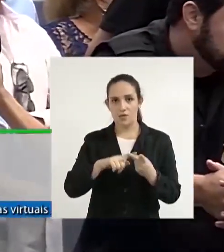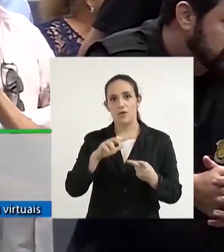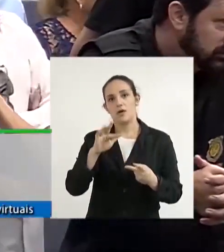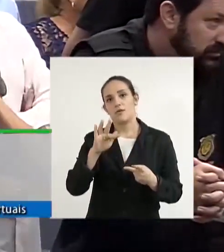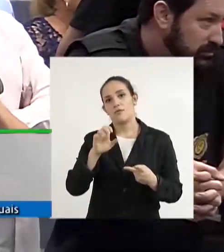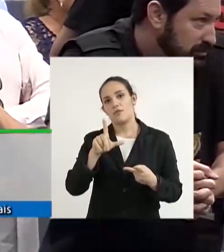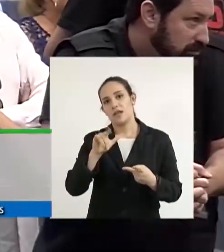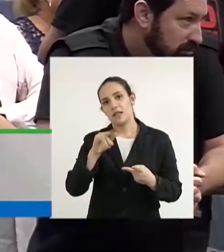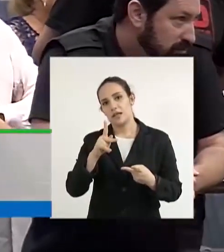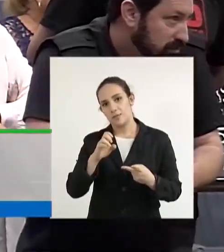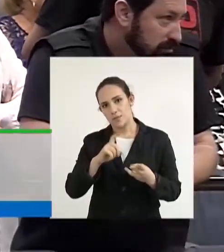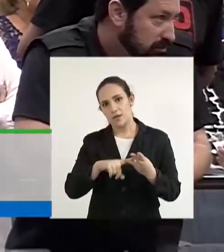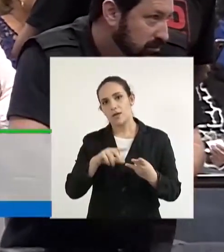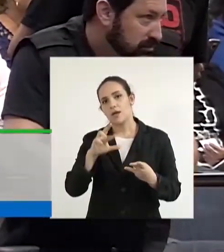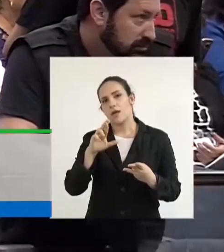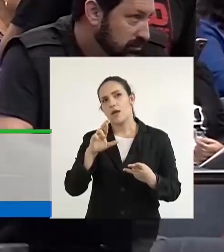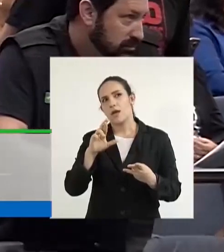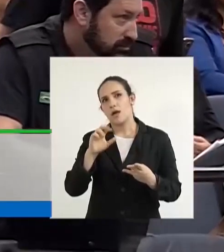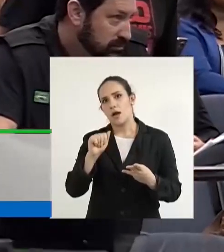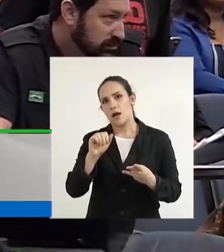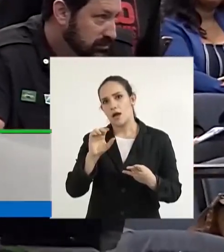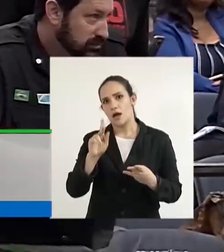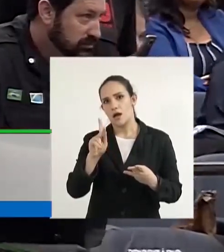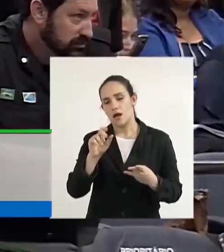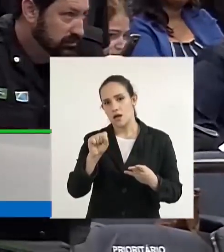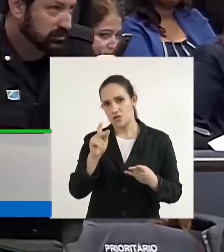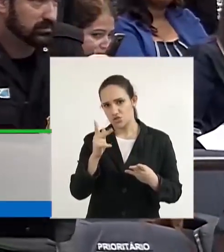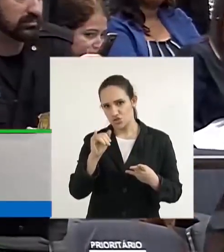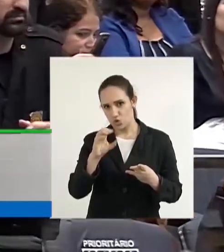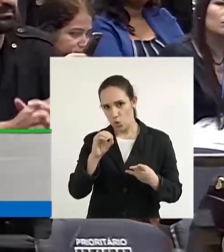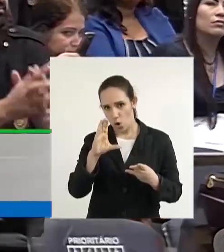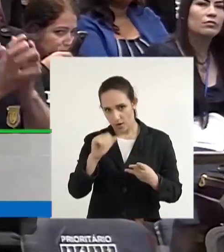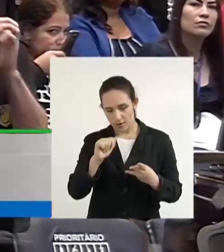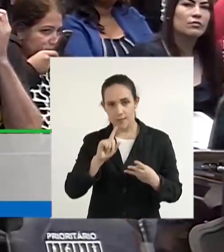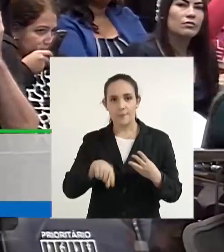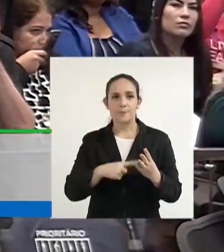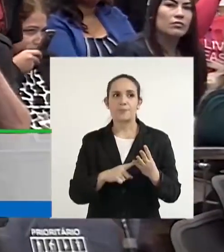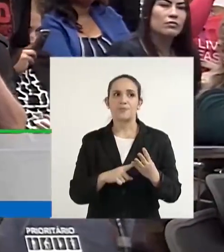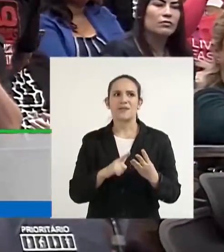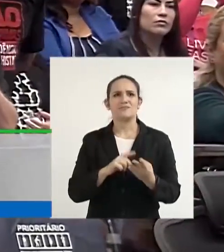o secretário Rachioca, estavam